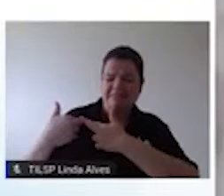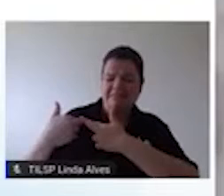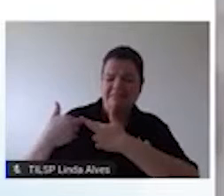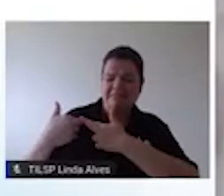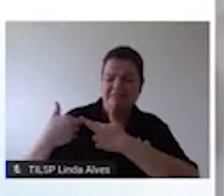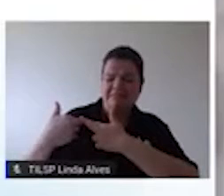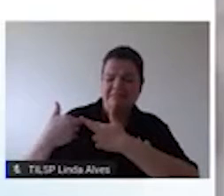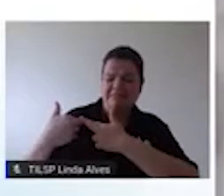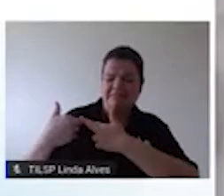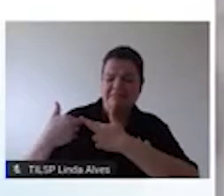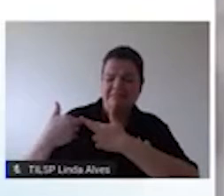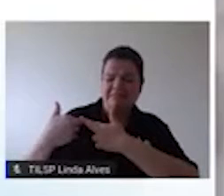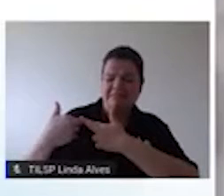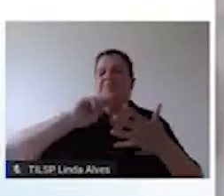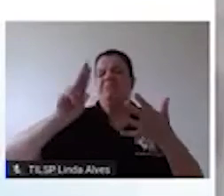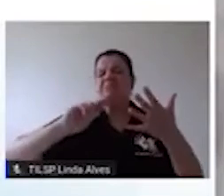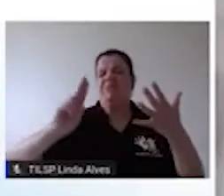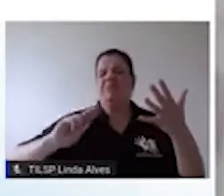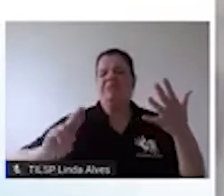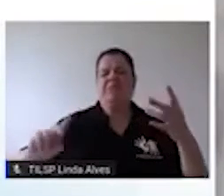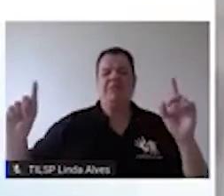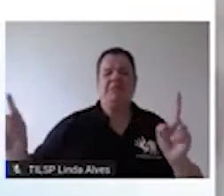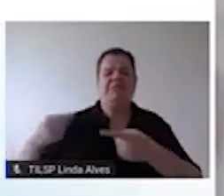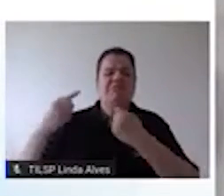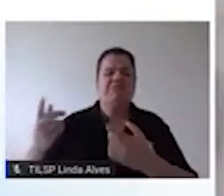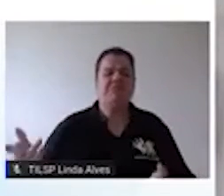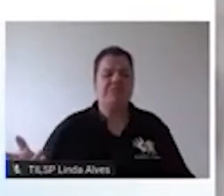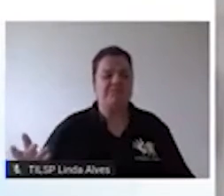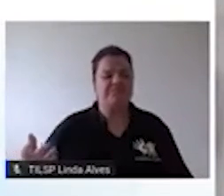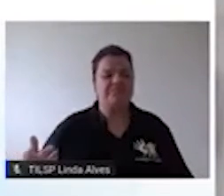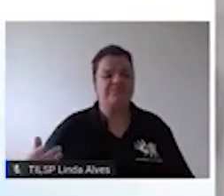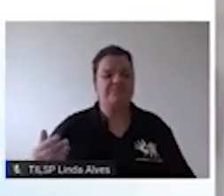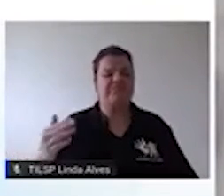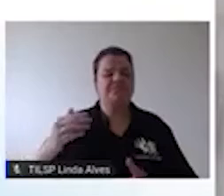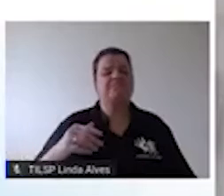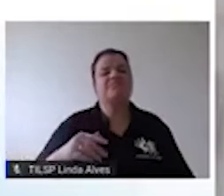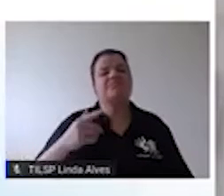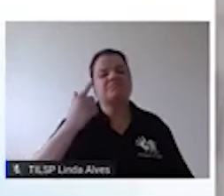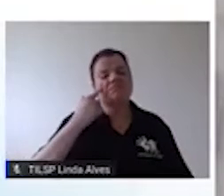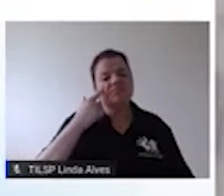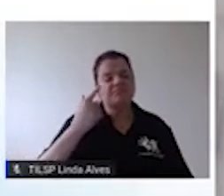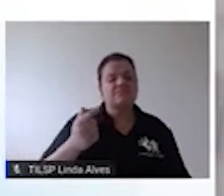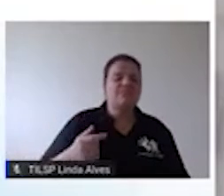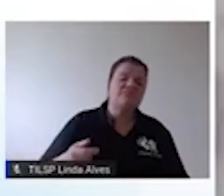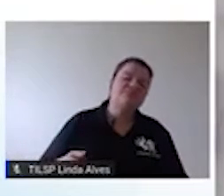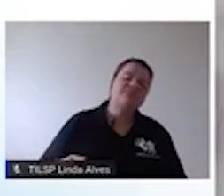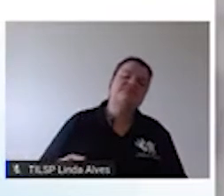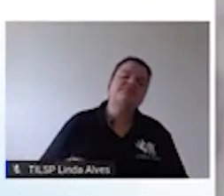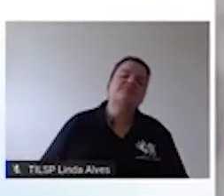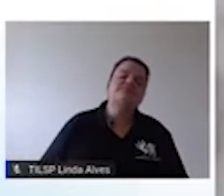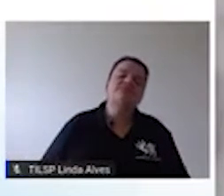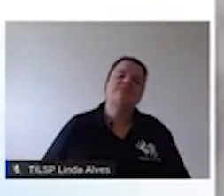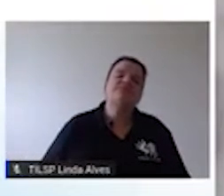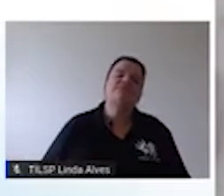botou lá o nome das pessoas que estão protestando, com toda razão. A Abrasco, inclusive, fez uma nota